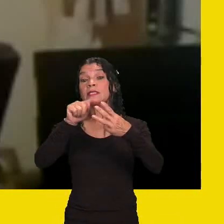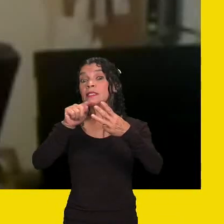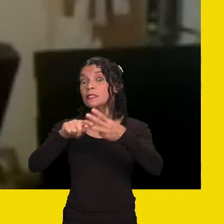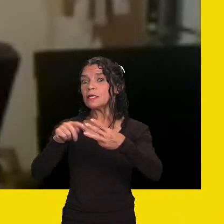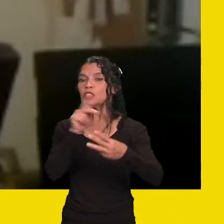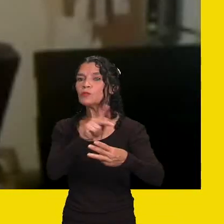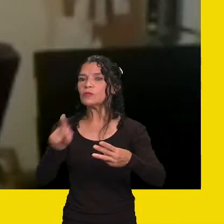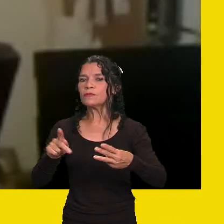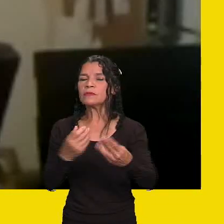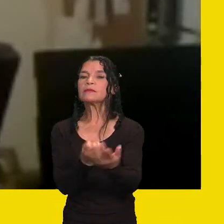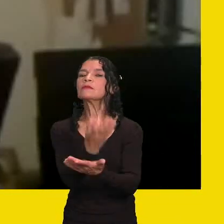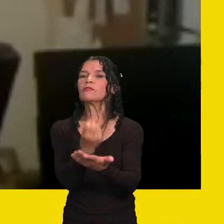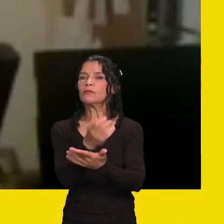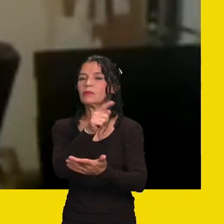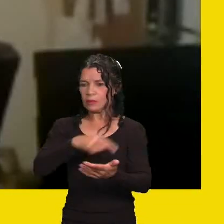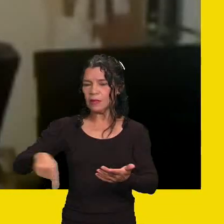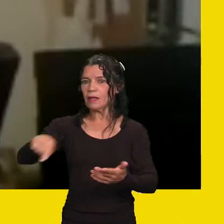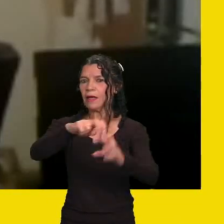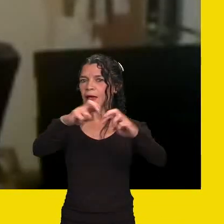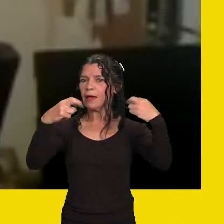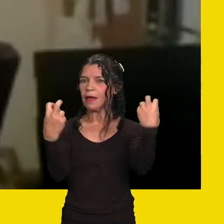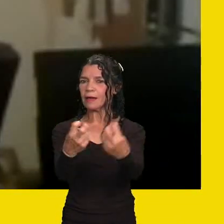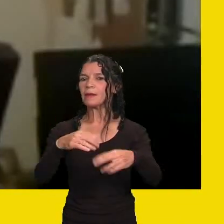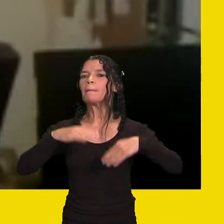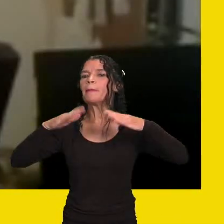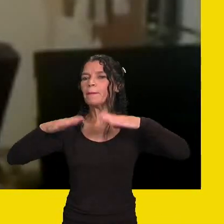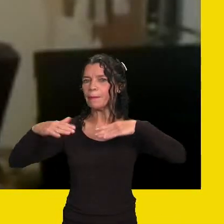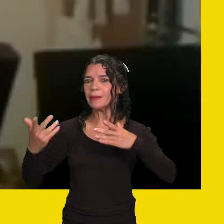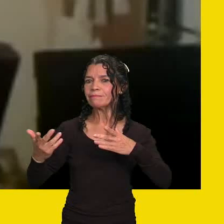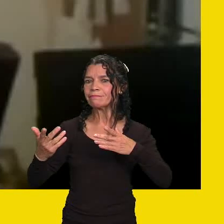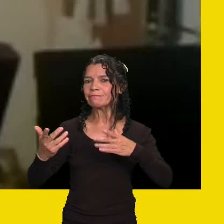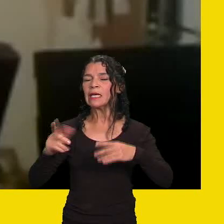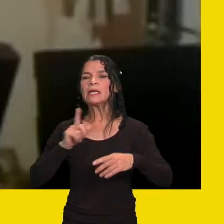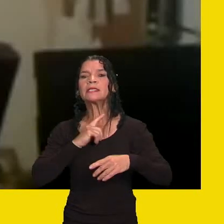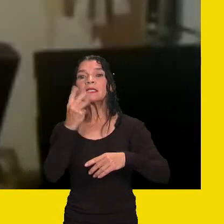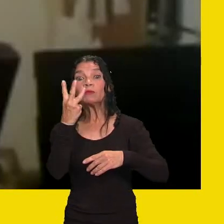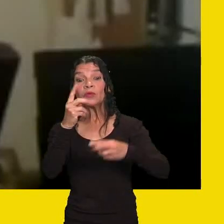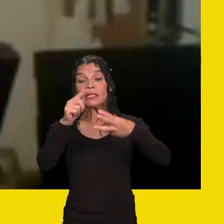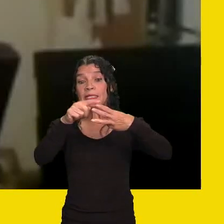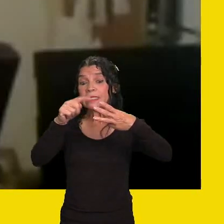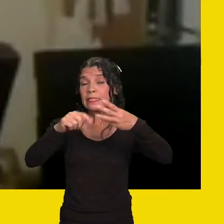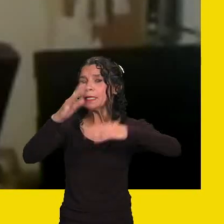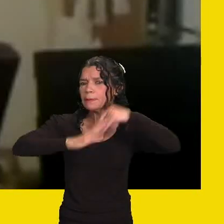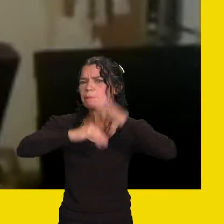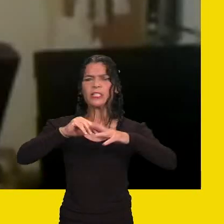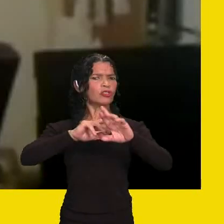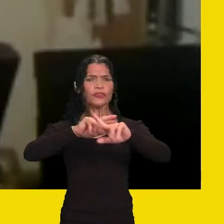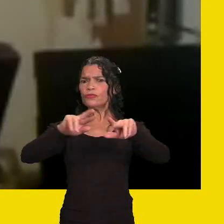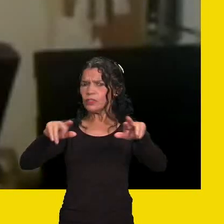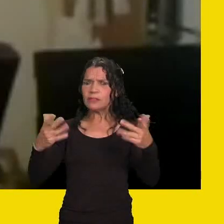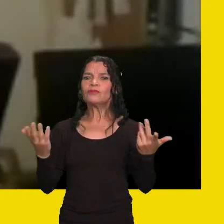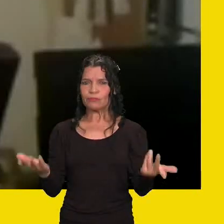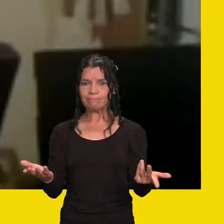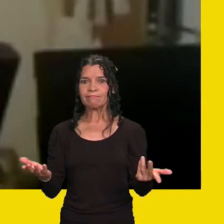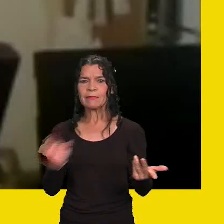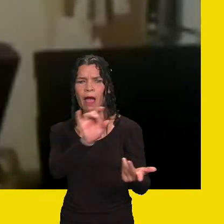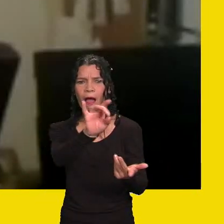alfabetizadores. Eu tenho certeza que serão 3 práticas alfabetizadoras